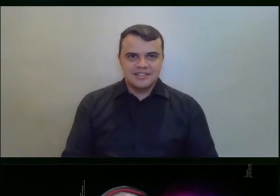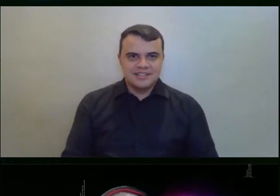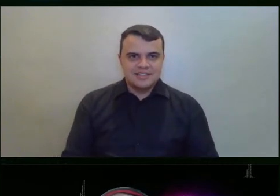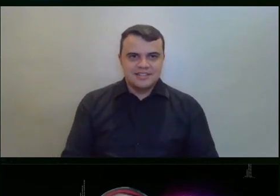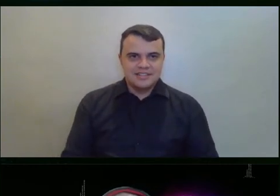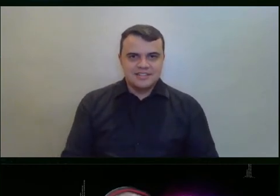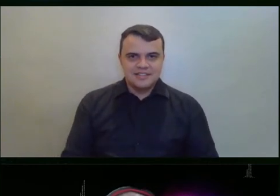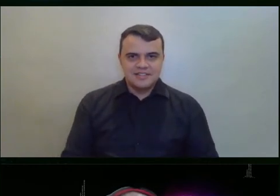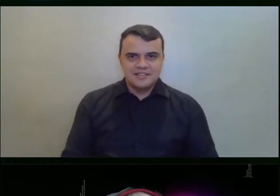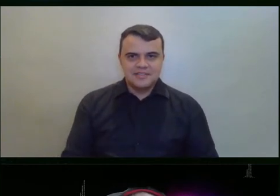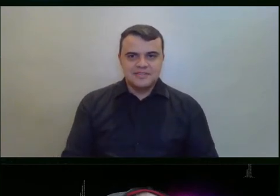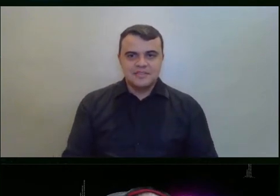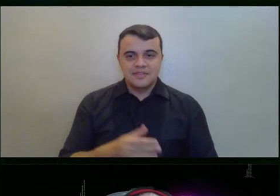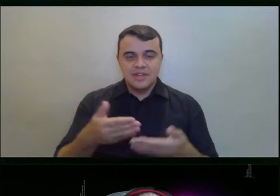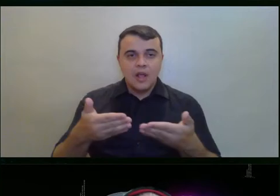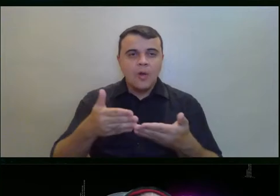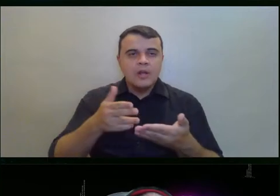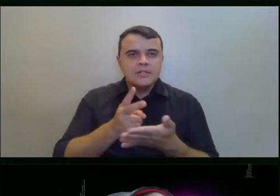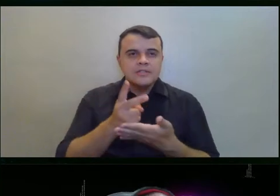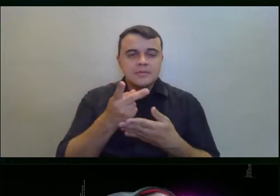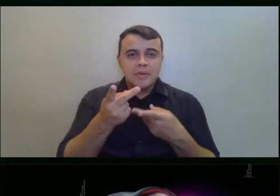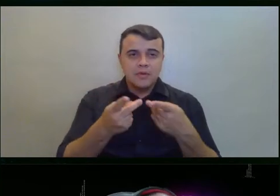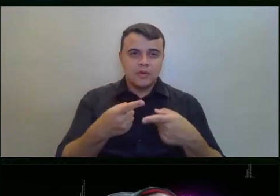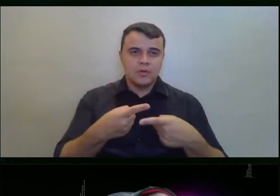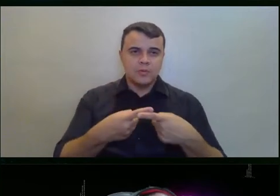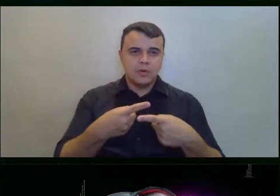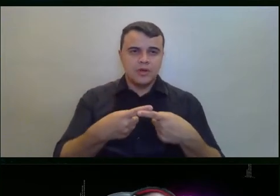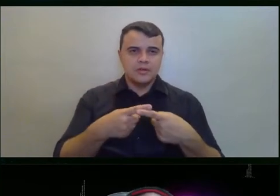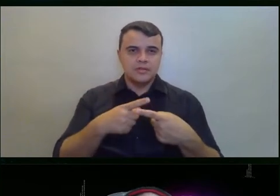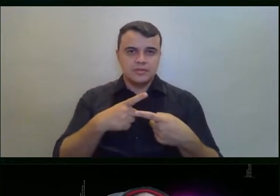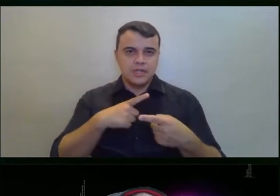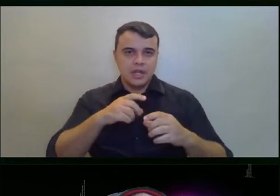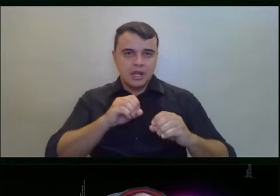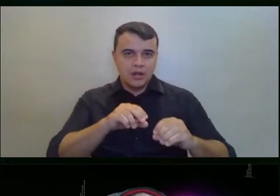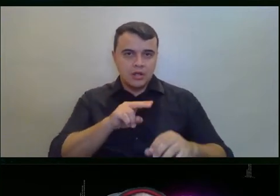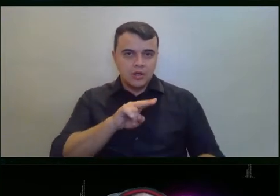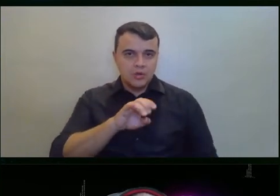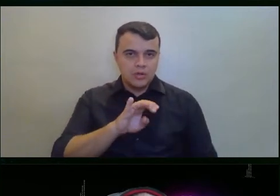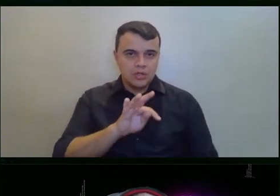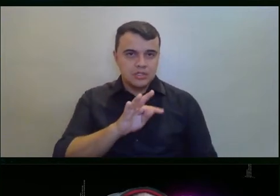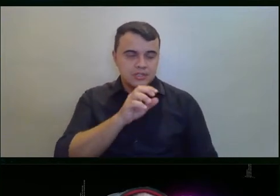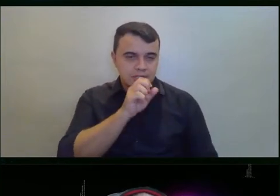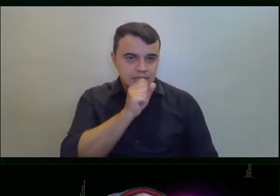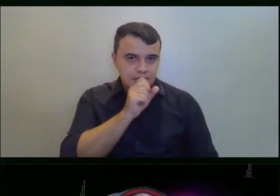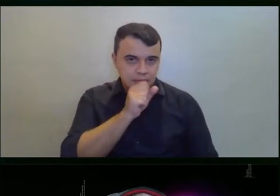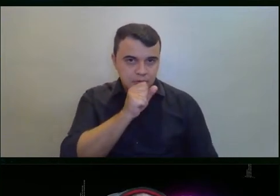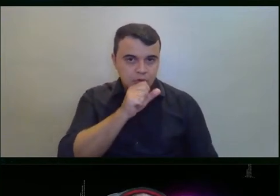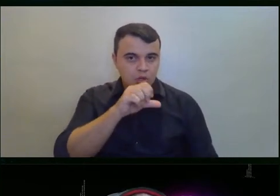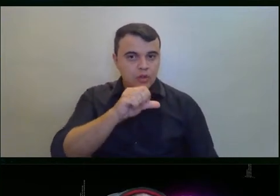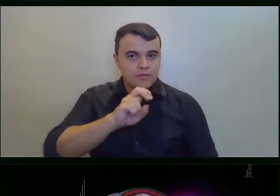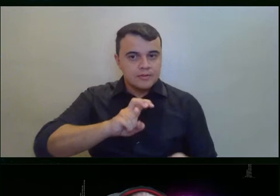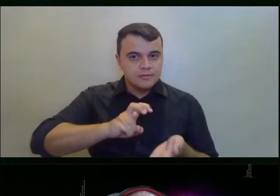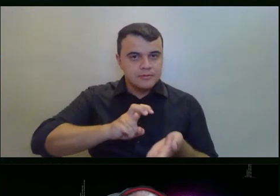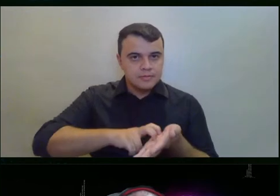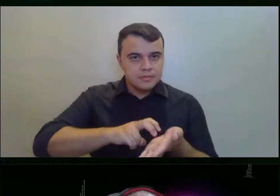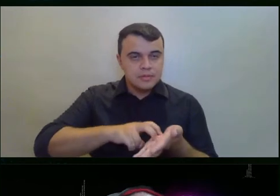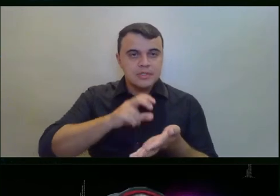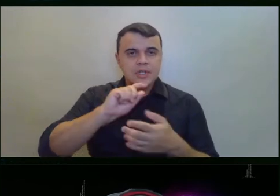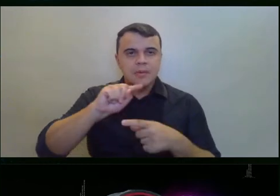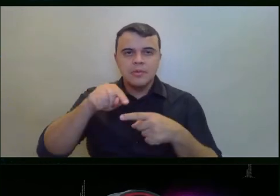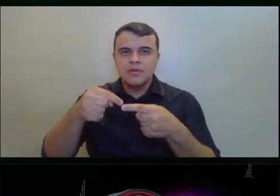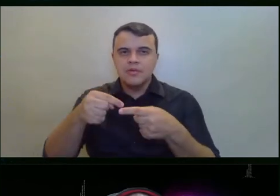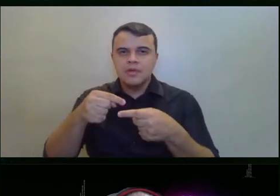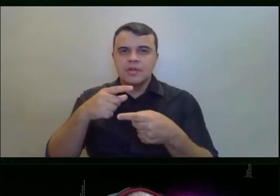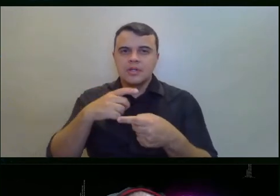uma coisa que eu sempre falo assim é a gente vai ter uma aula de Unity 3 e sábado sábado 9:00 da manhã sábado que vem vamos ser